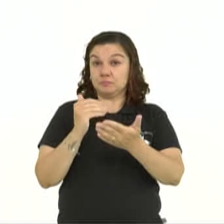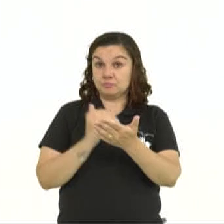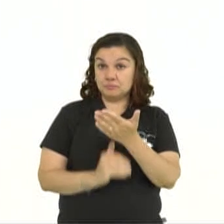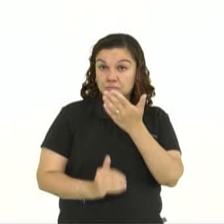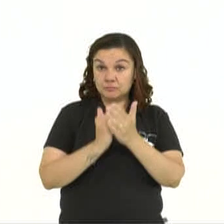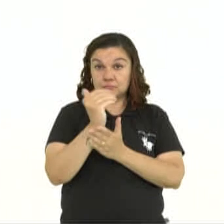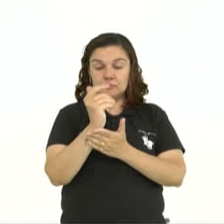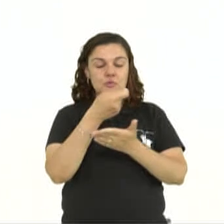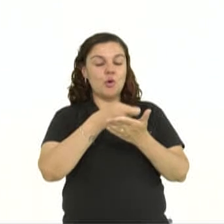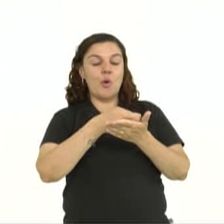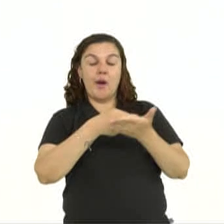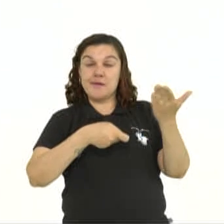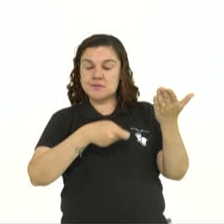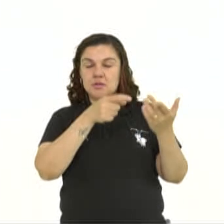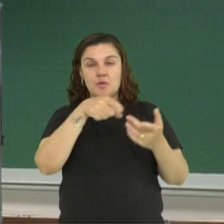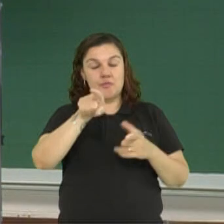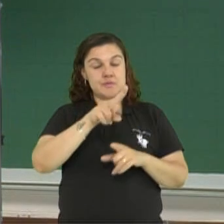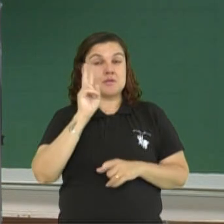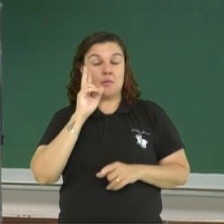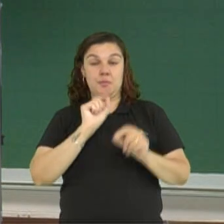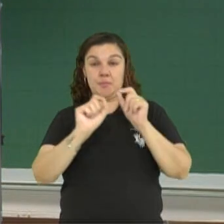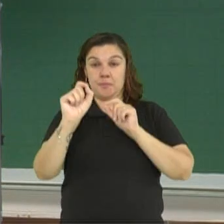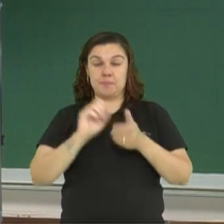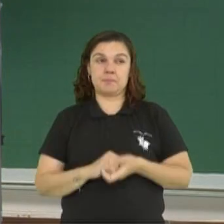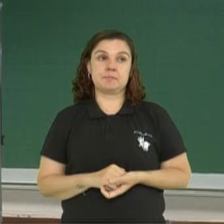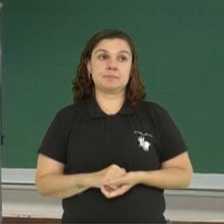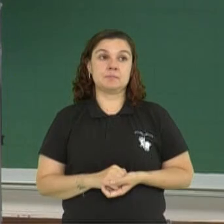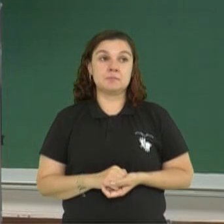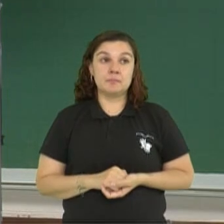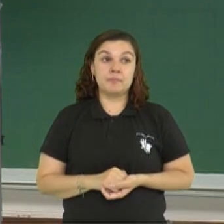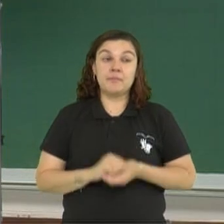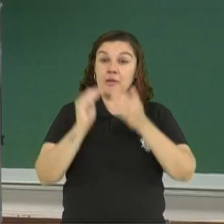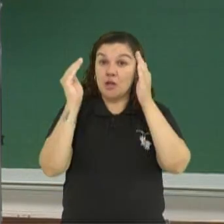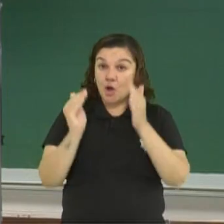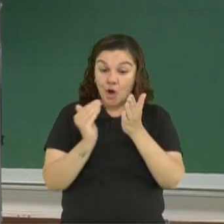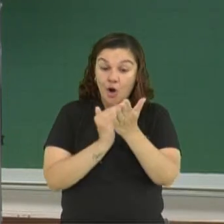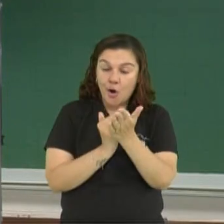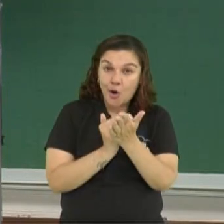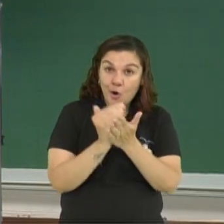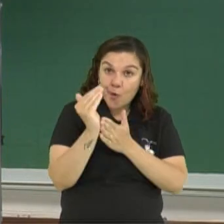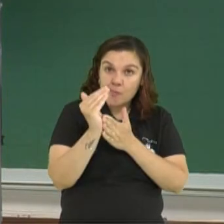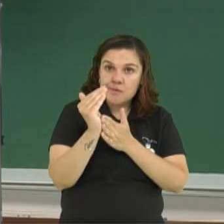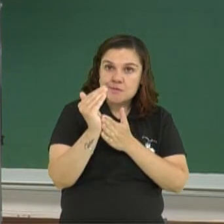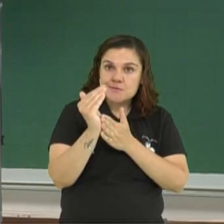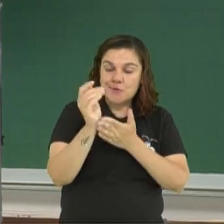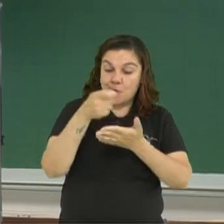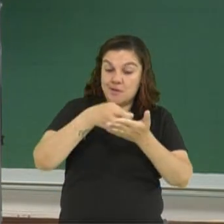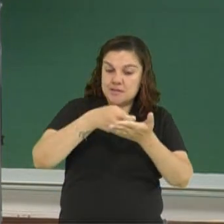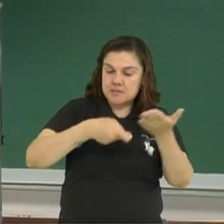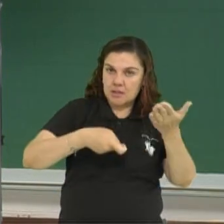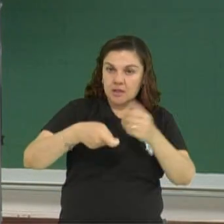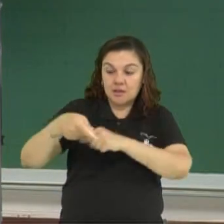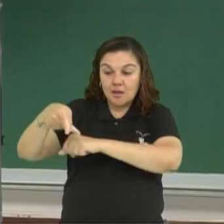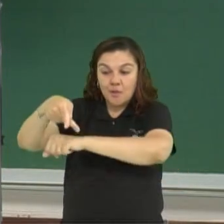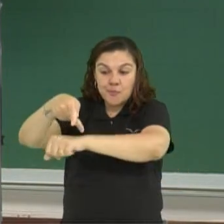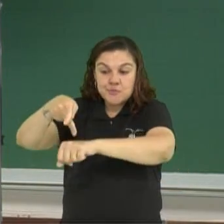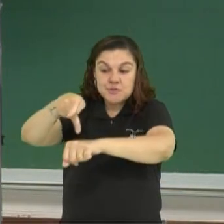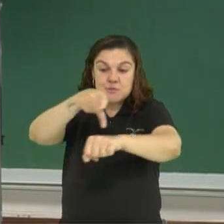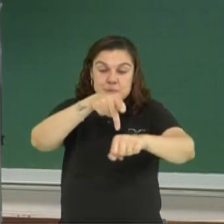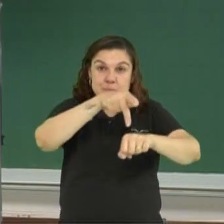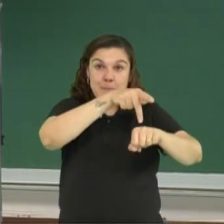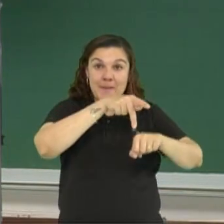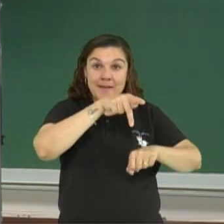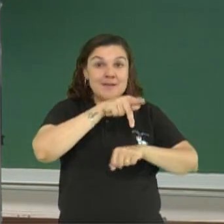cerimonial e decorativa. Quero que vocês lembrem o seguinte: começou a escrita, as nações elas começaram a registrar a sua